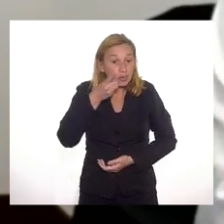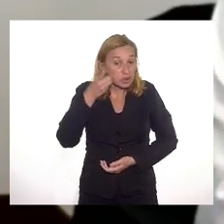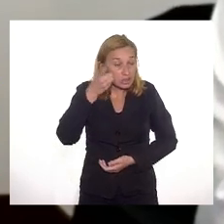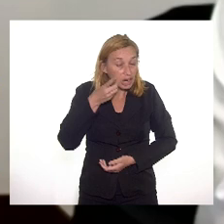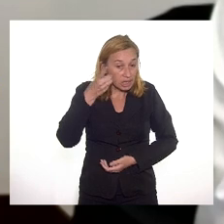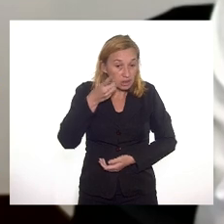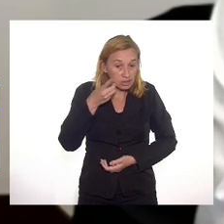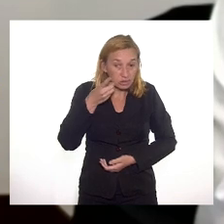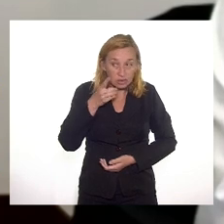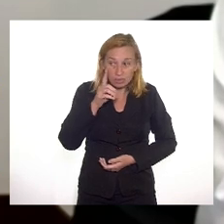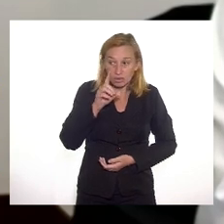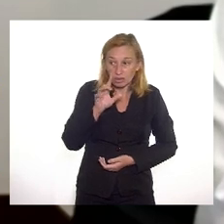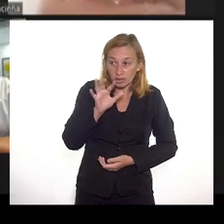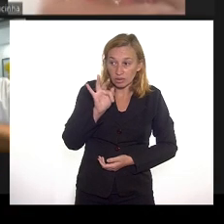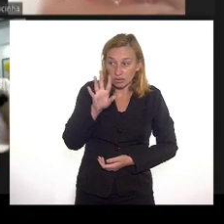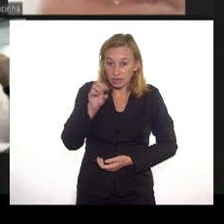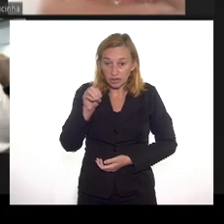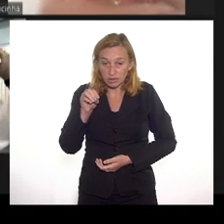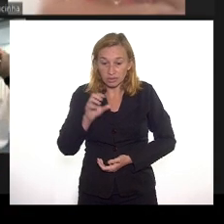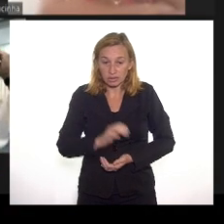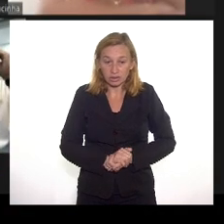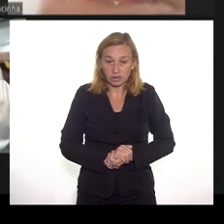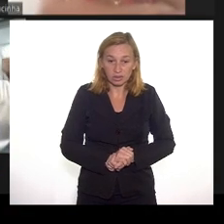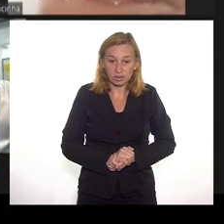Deputado Flávio Serafim.